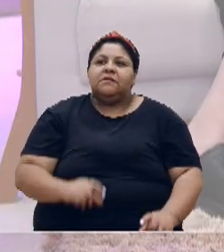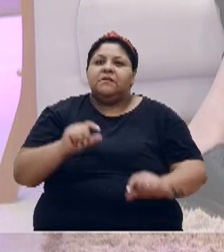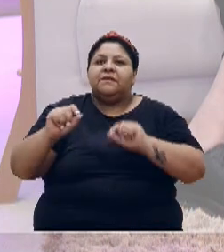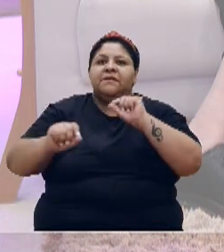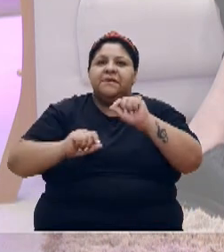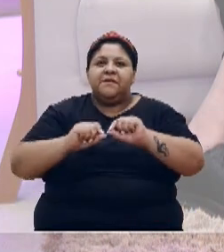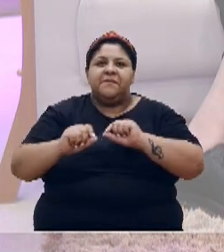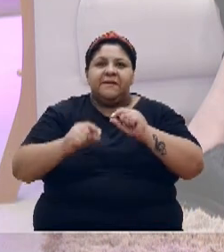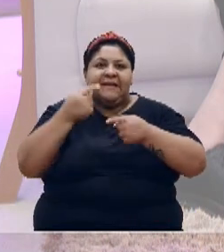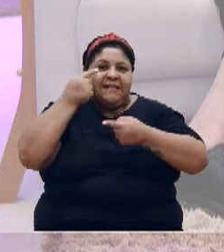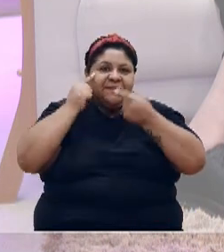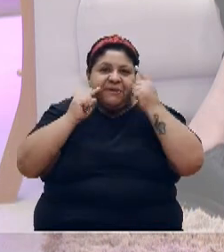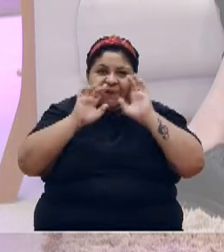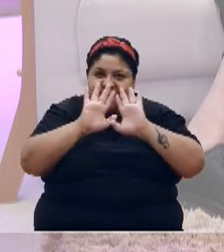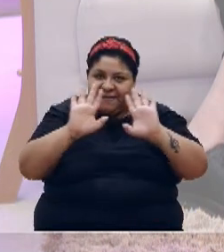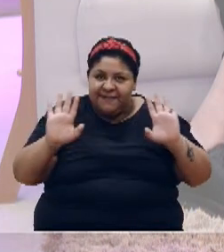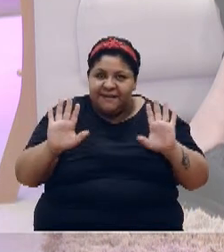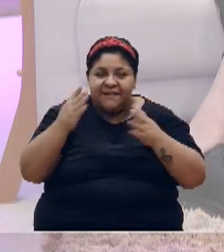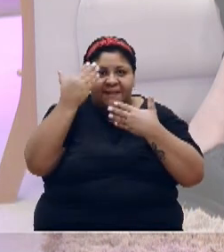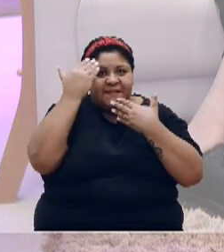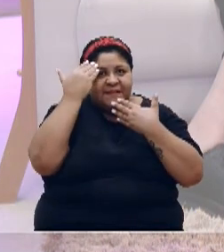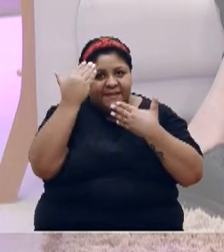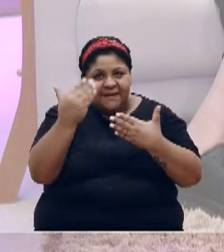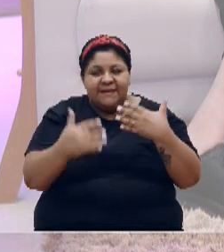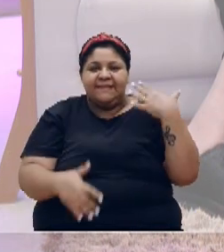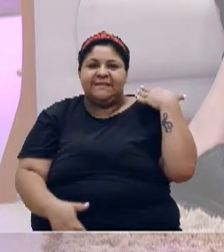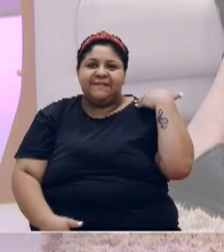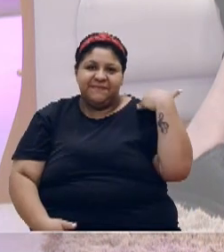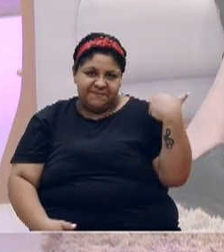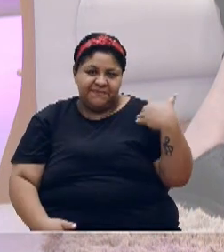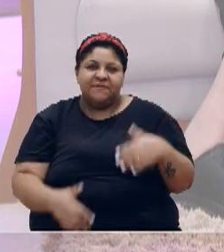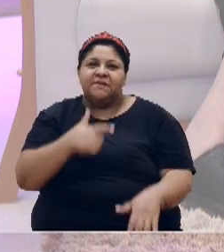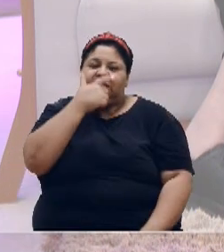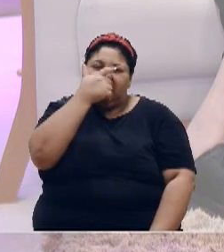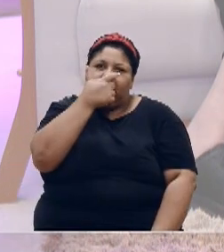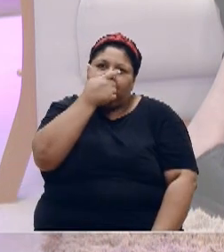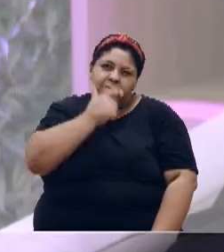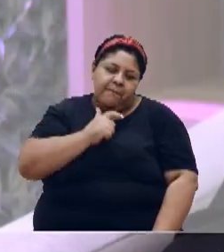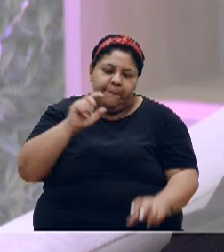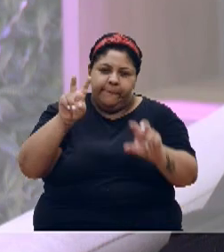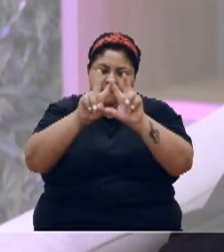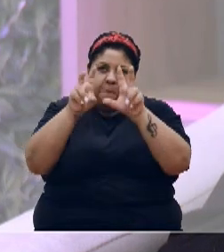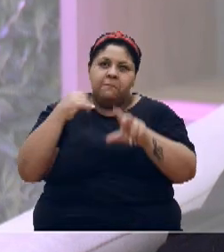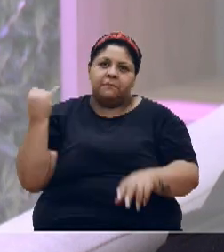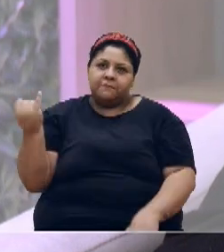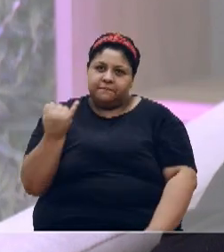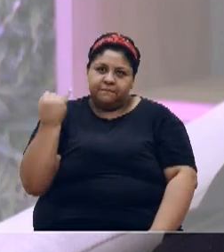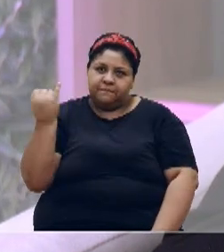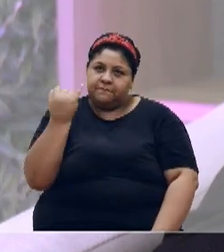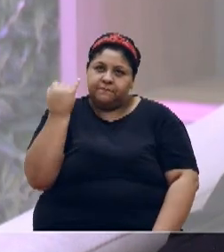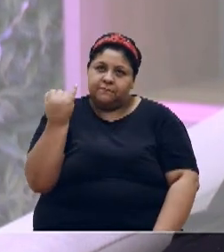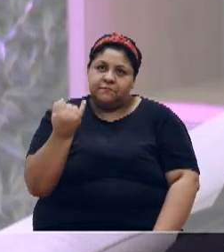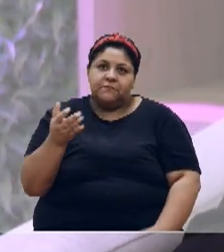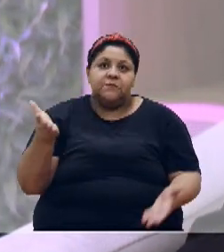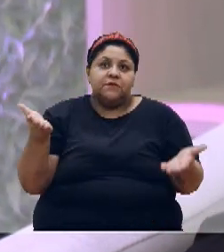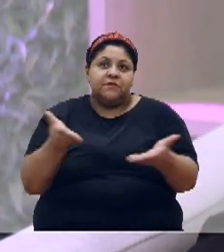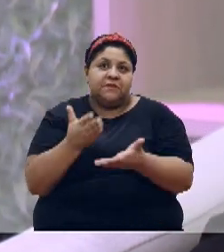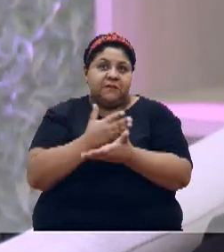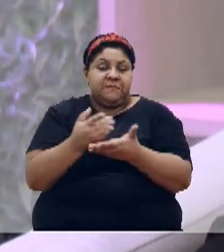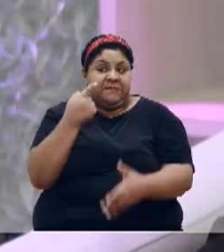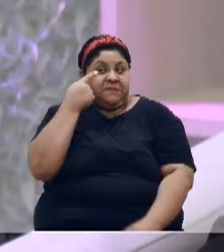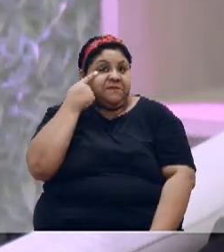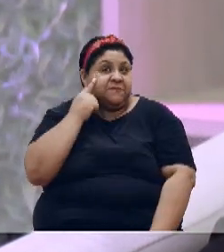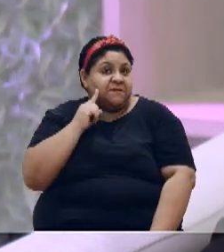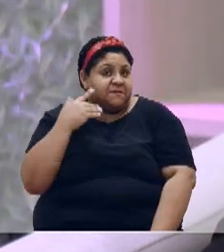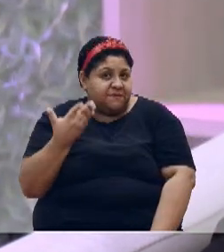vai ser aquele chororô. Eu agradeço, assim como a Bianca, eu acho que é um assunto muito importante. Ó, já comecei a chorar.